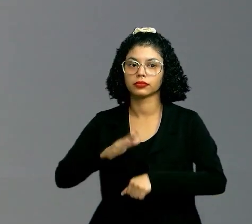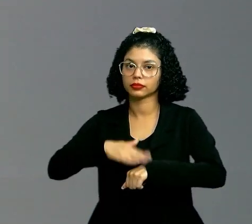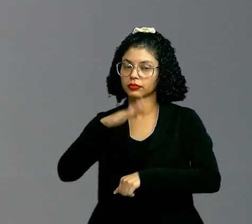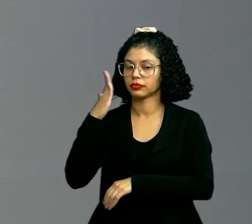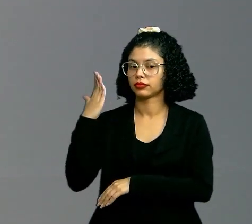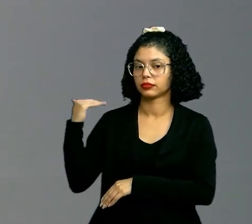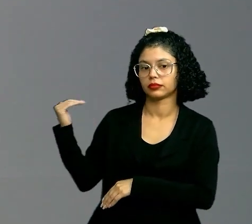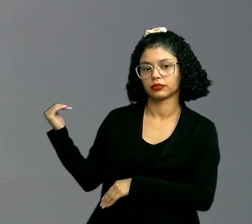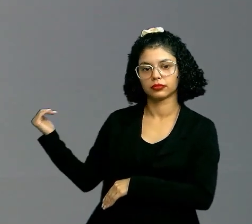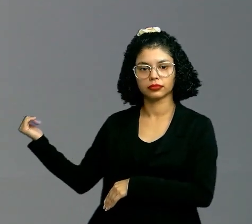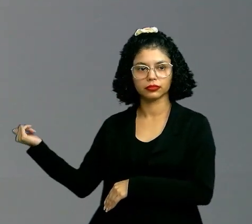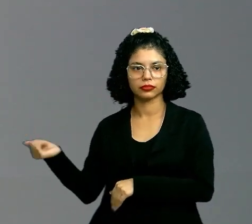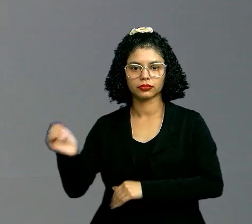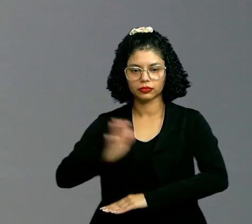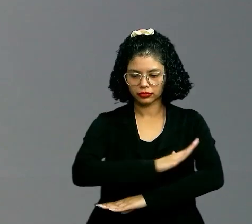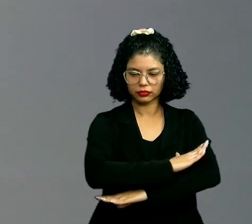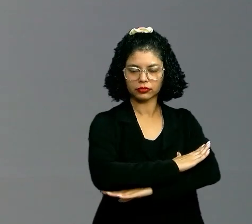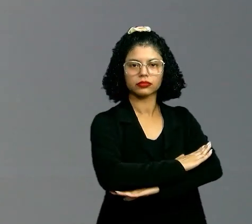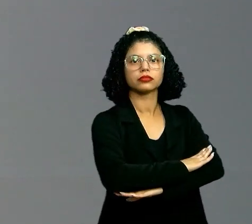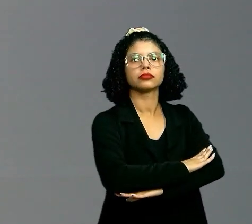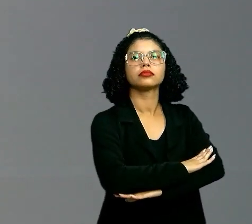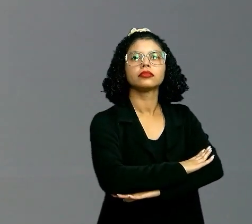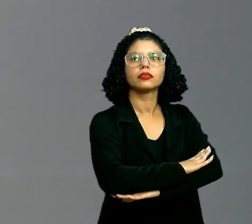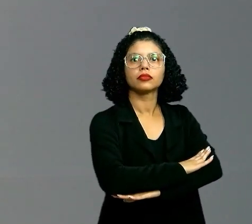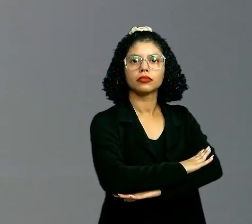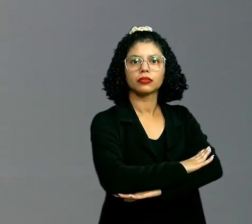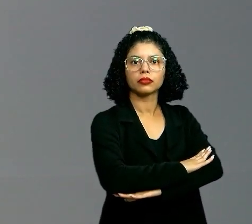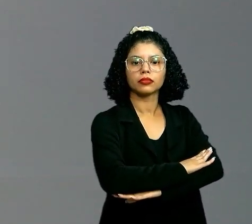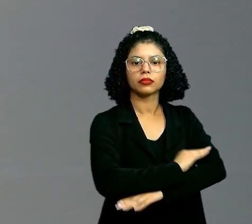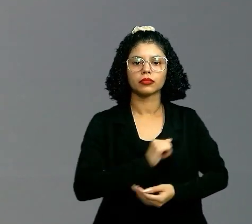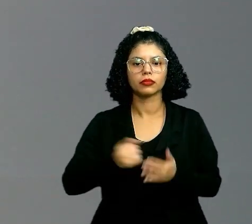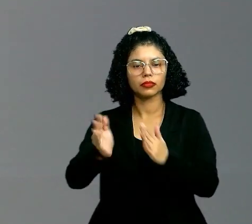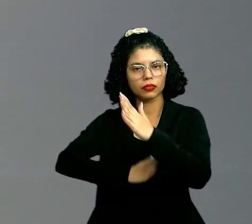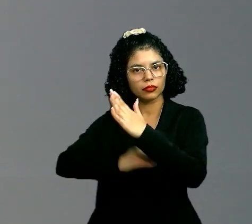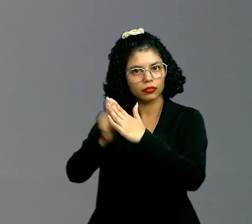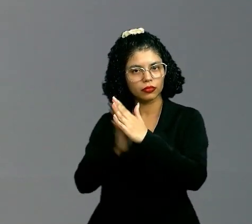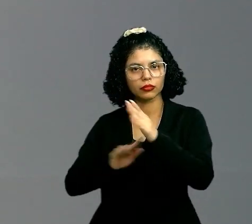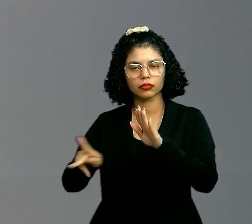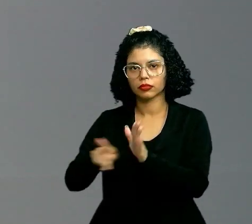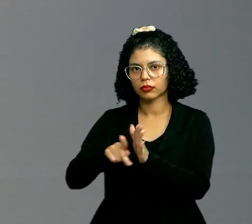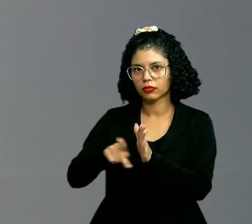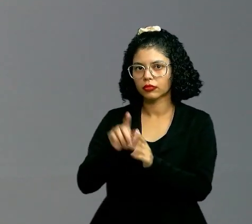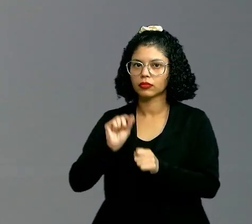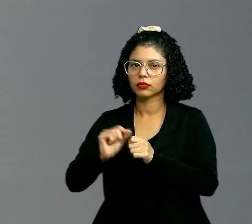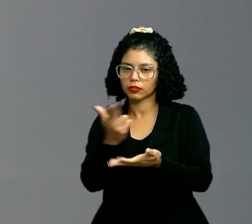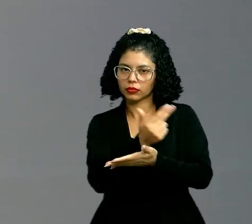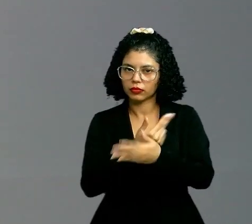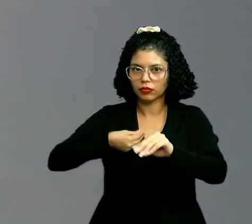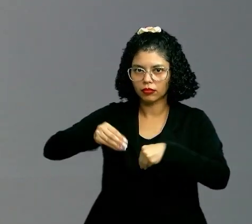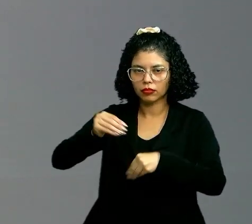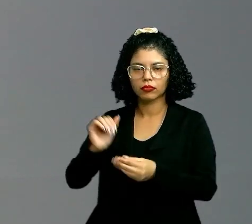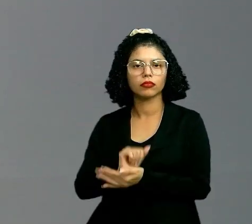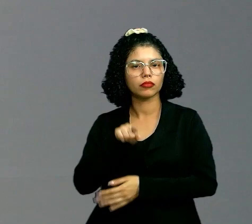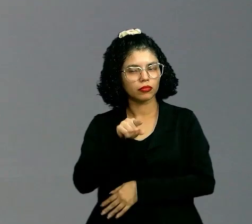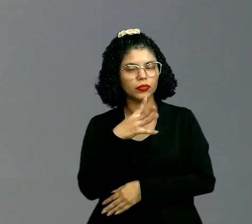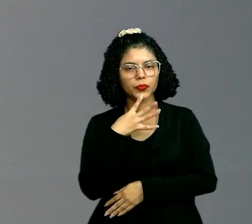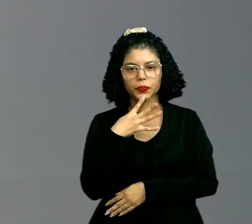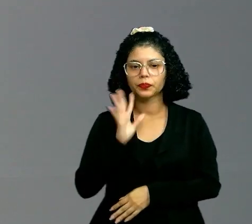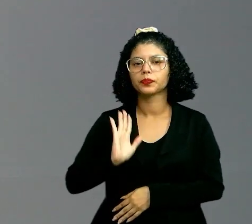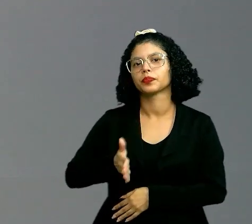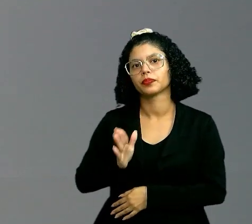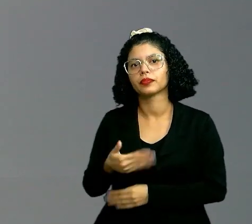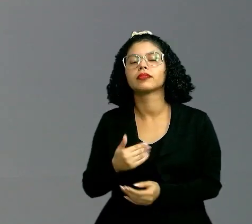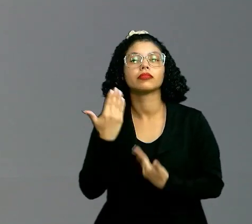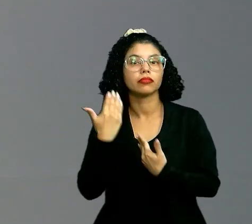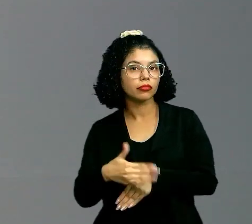mais conhecidas, Mona Lisa. A Mona Lisa é uma das pinturas, das artes plásticas mais conhecidas, e eu tenho certeza que lá na